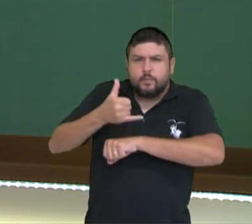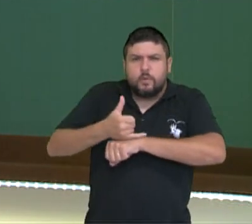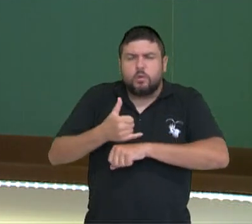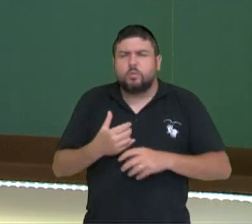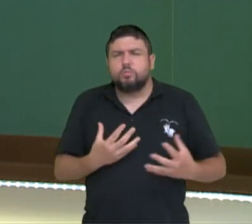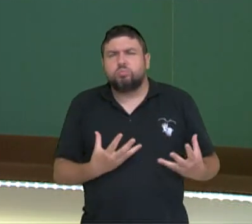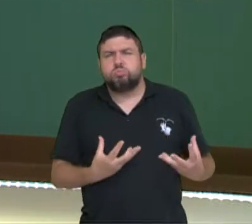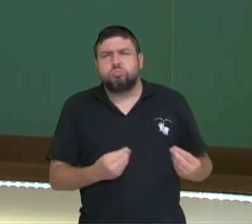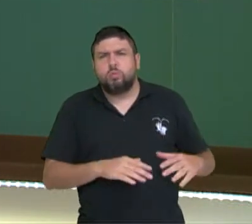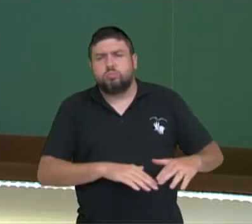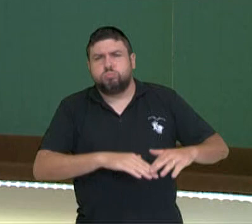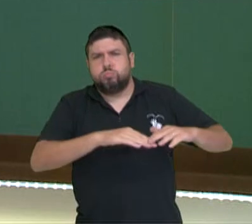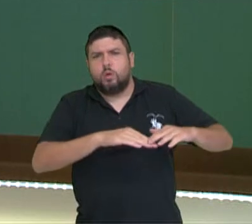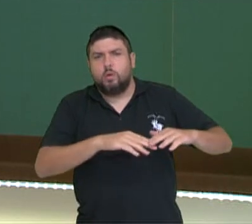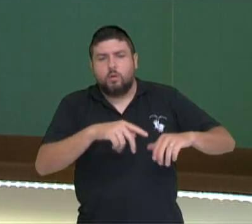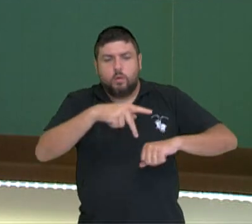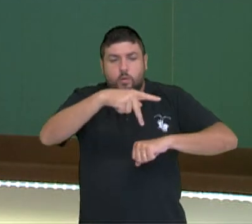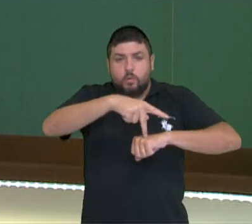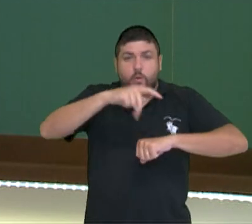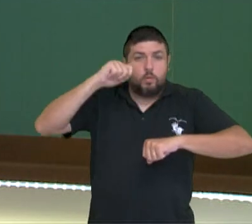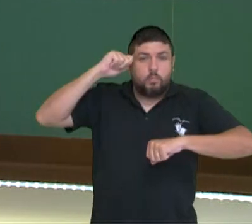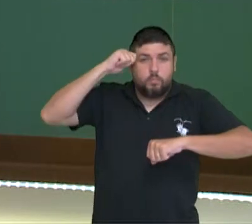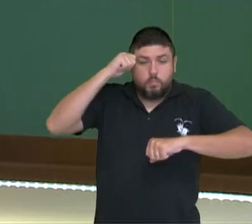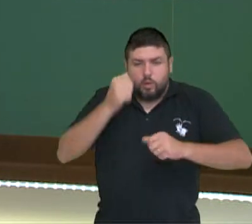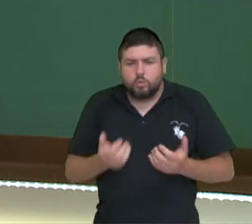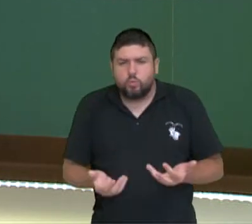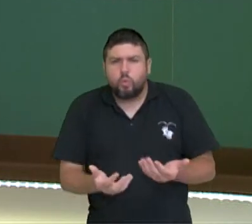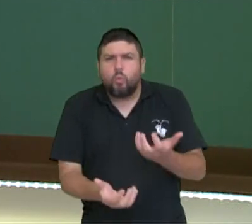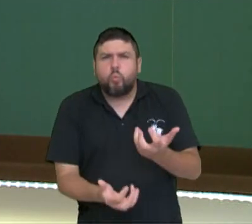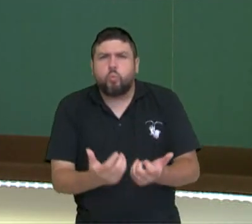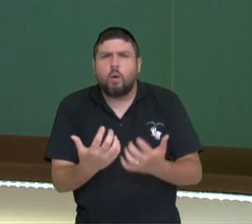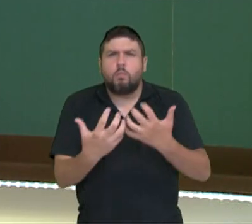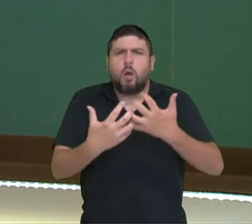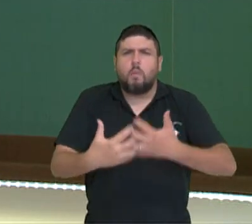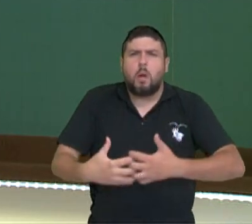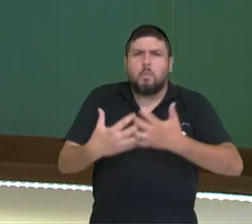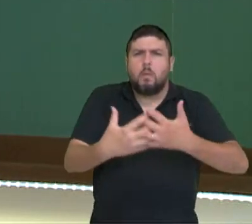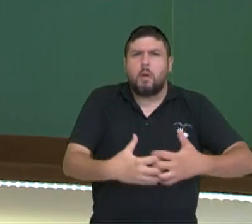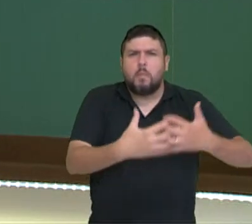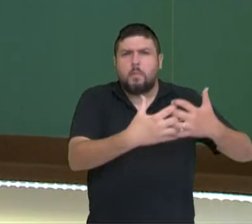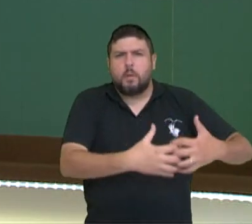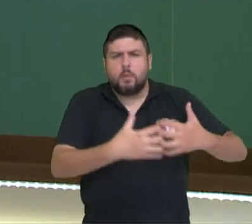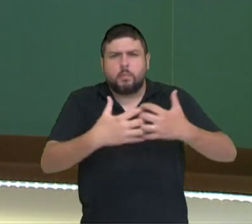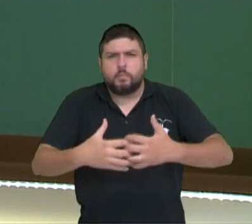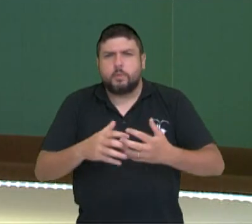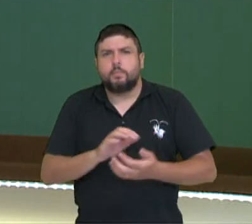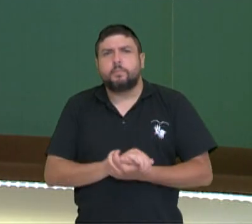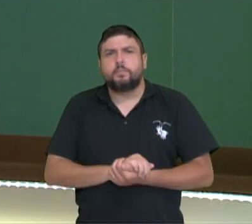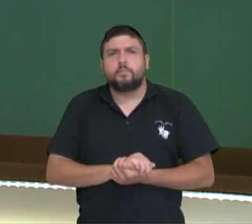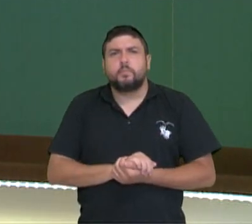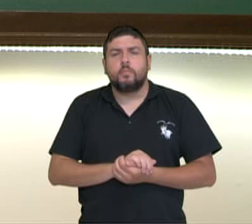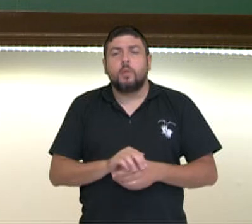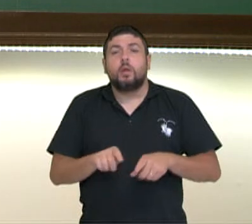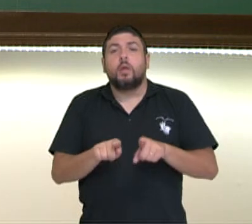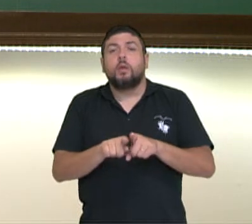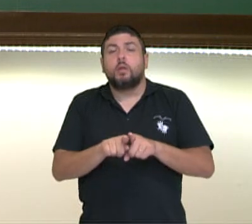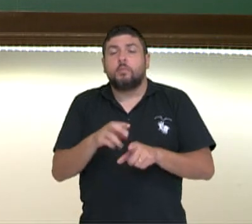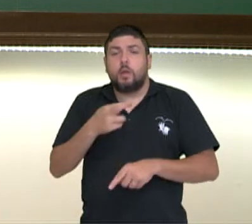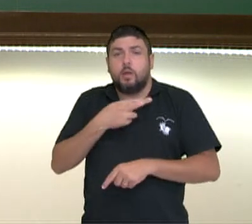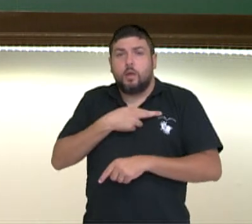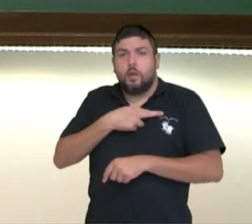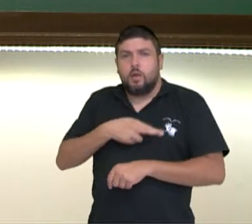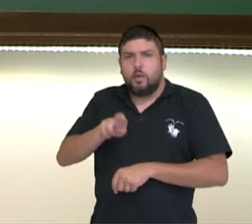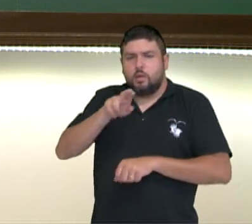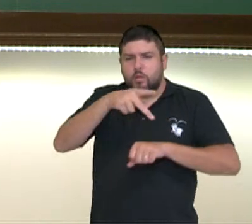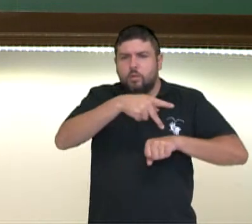as engrenagens das máquinas e o ferro é o que se utiliza para construir as máquinas. O puritanismo, então a